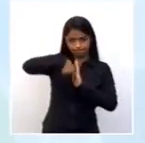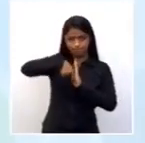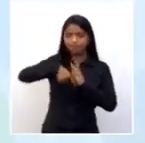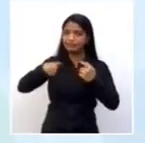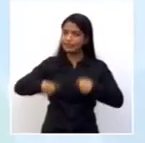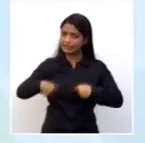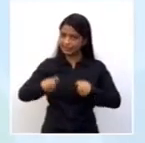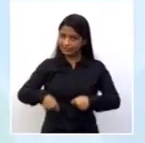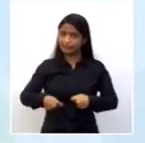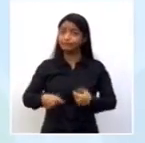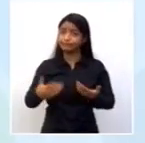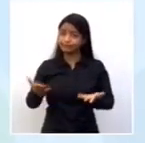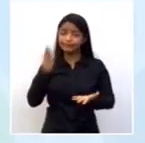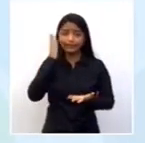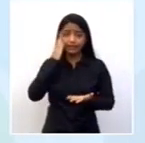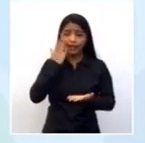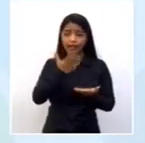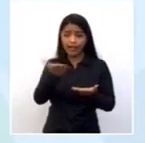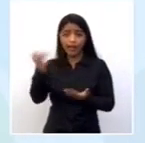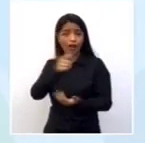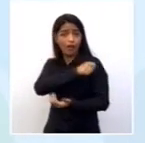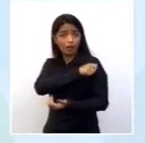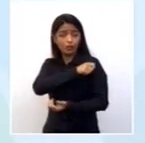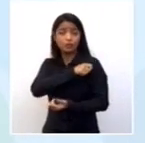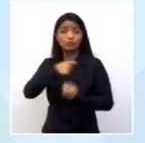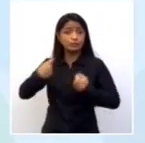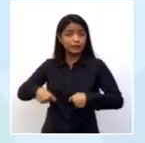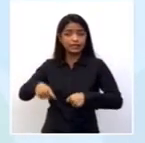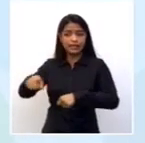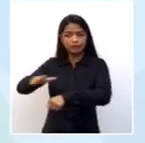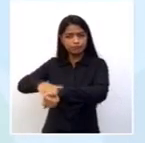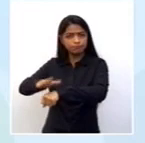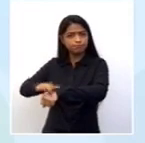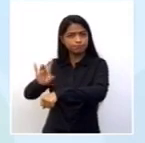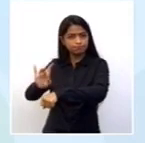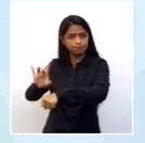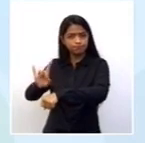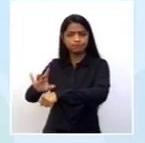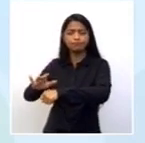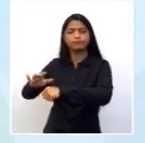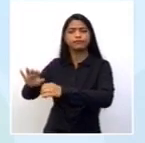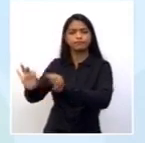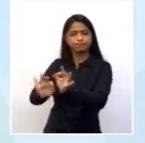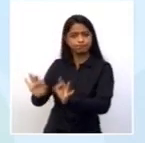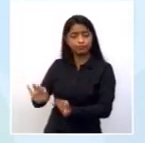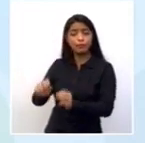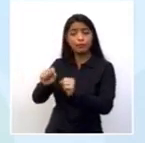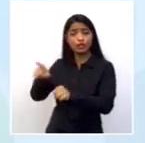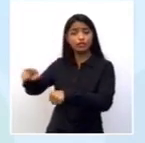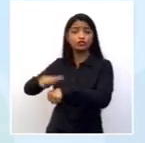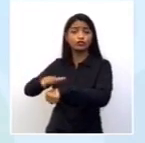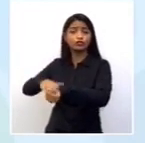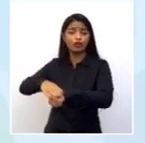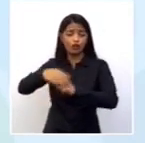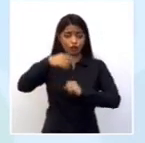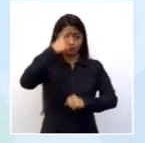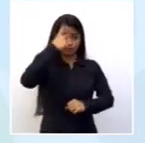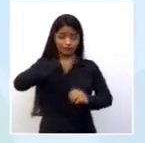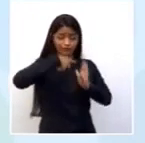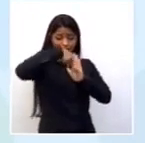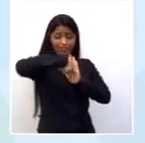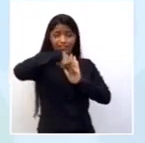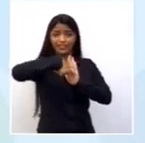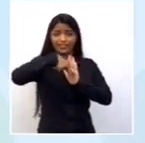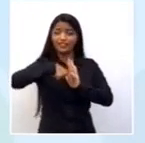dos estudantes na realização das atividades não presenciais, a autoavaliação poderá ser um instrumento importante de ser